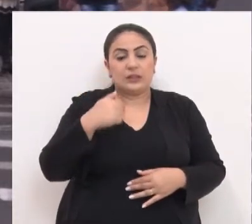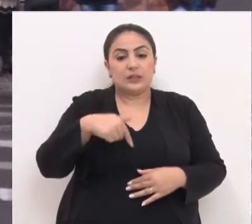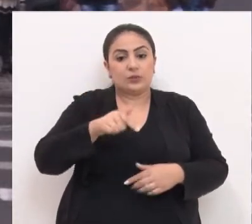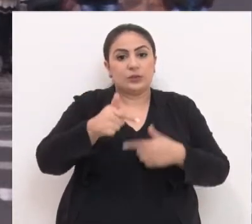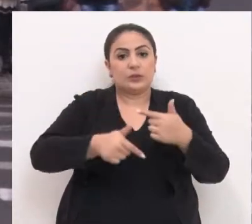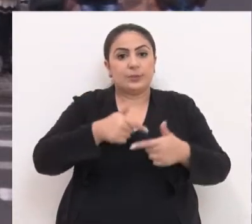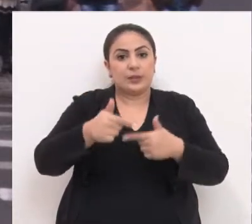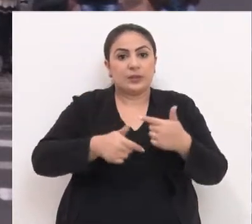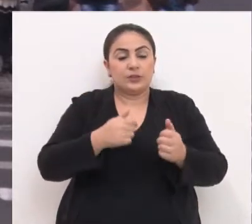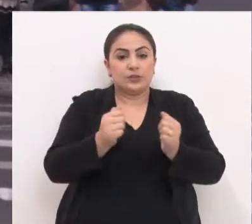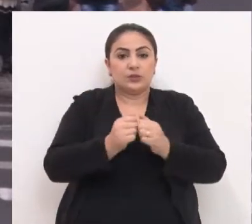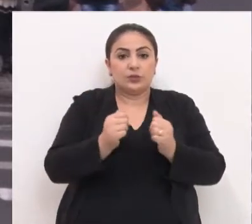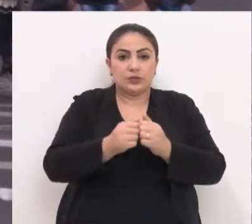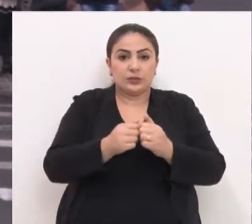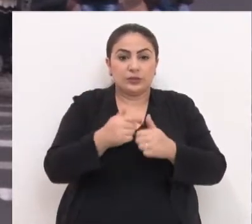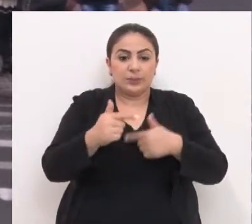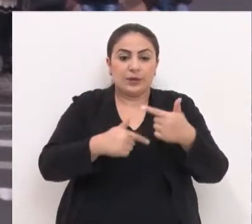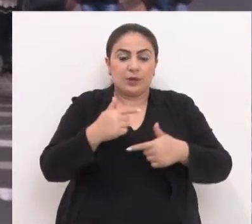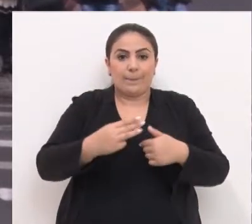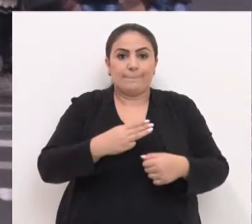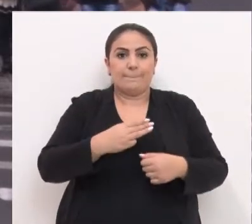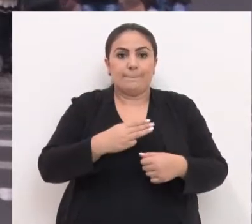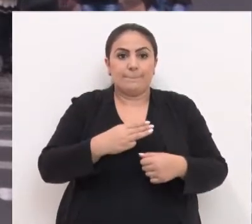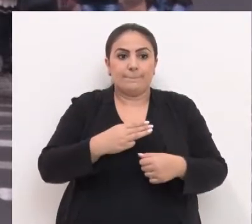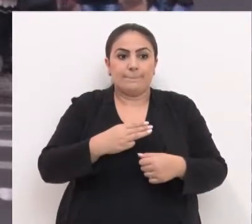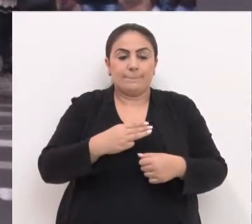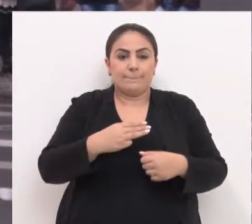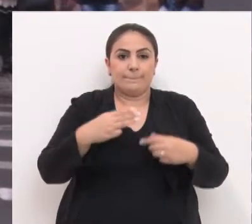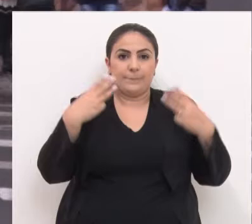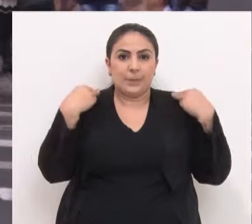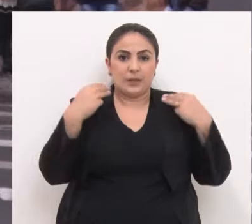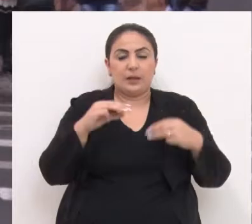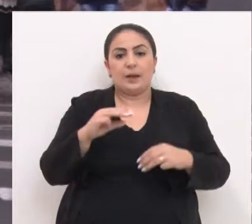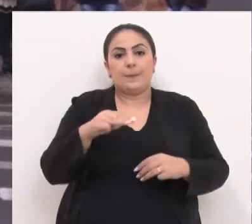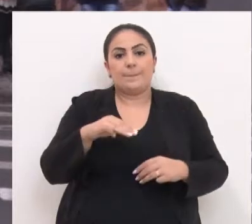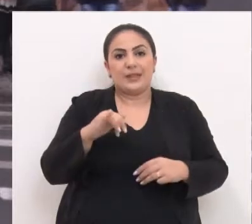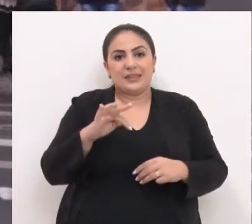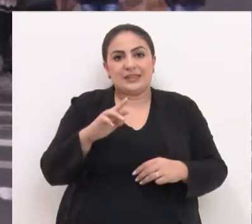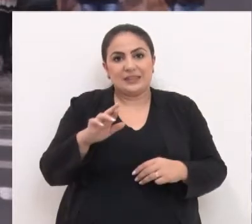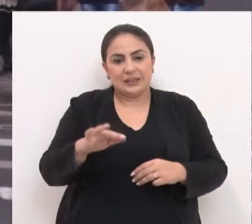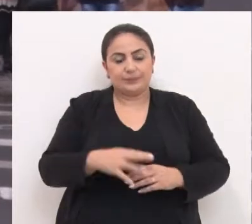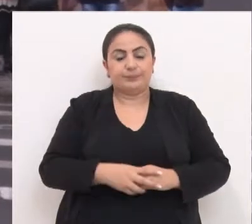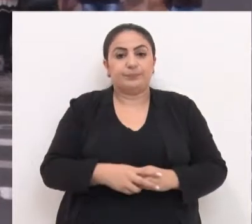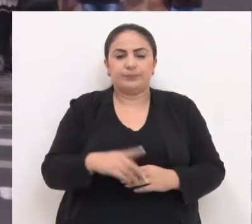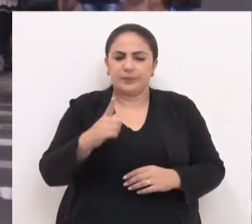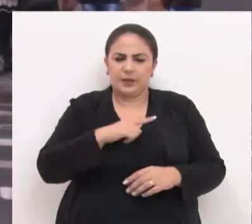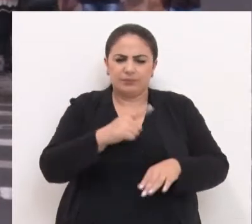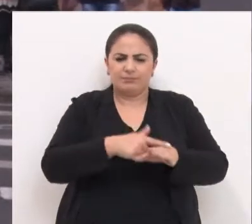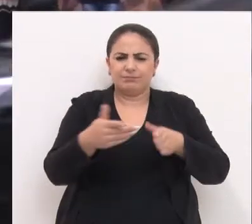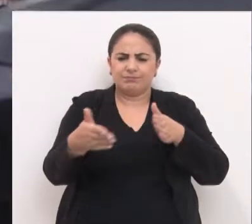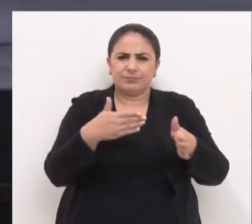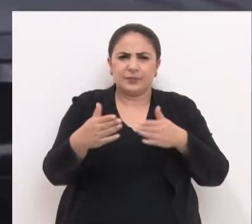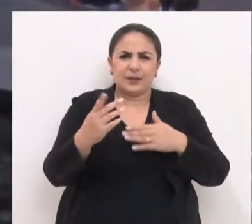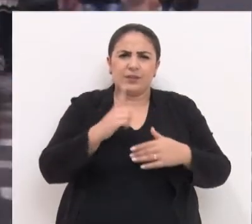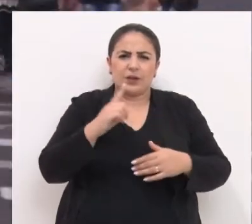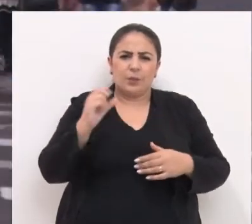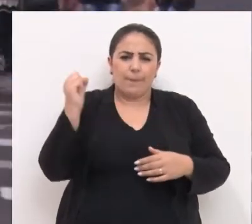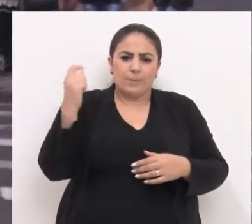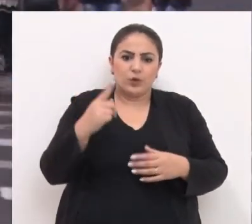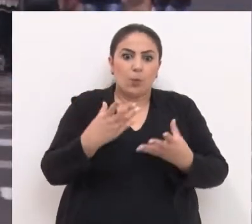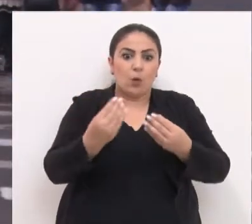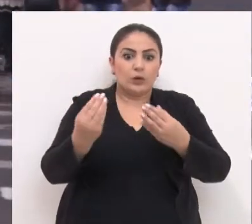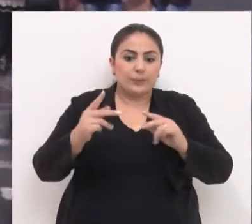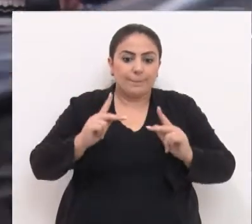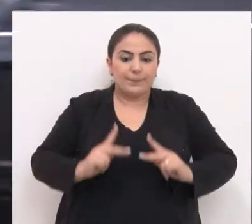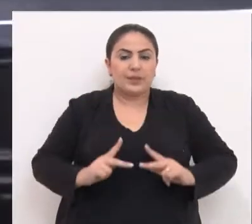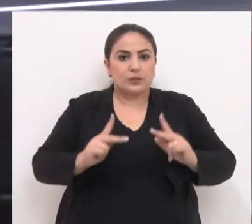atividades na prefeitura indo trabalhar na Junta de Serviço Militar. E na época houve uma evasão não, mas uma